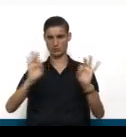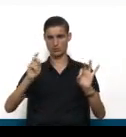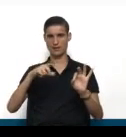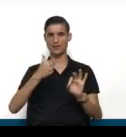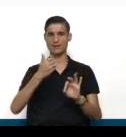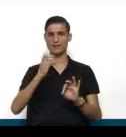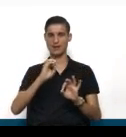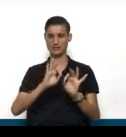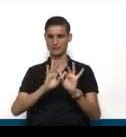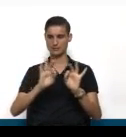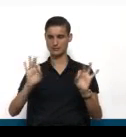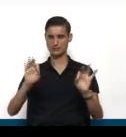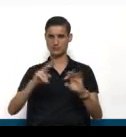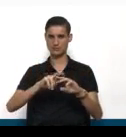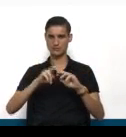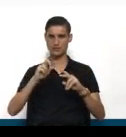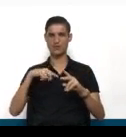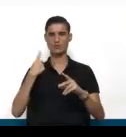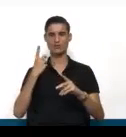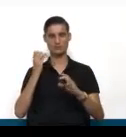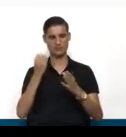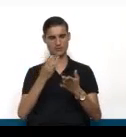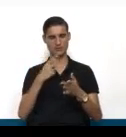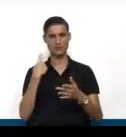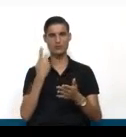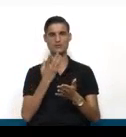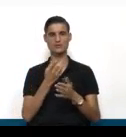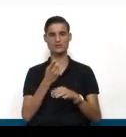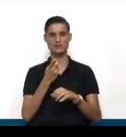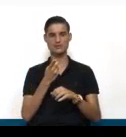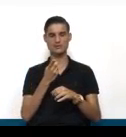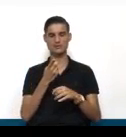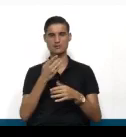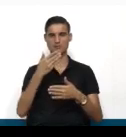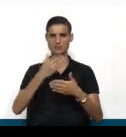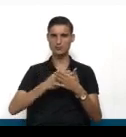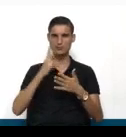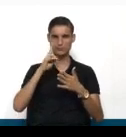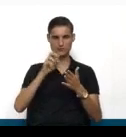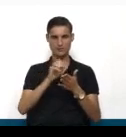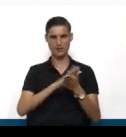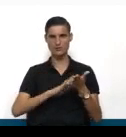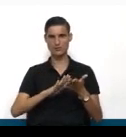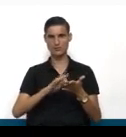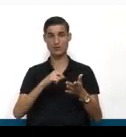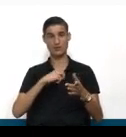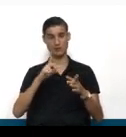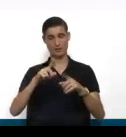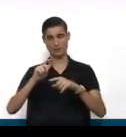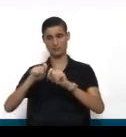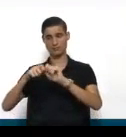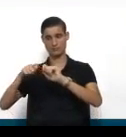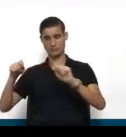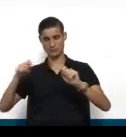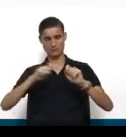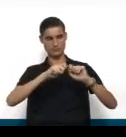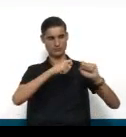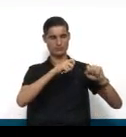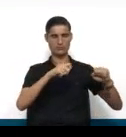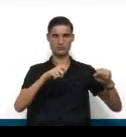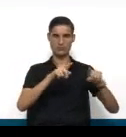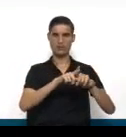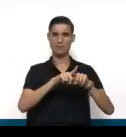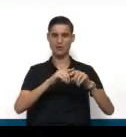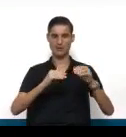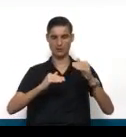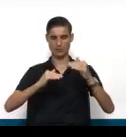10 centímetros, isso é algo que traz lá no nosso exercício. Ela está presa nos extremos, tá? E a constante